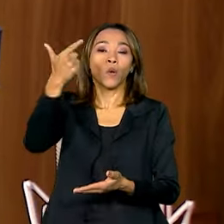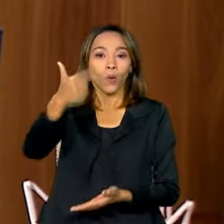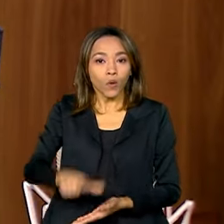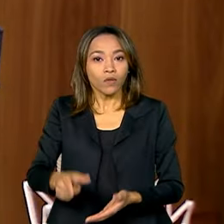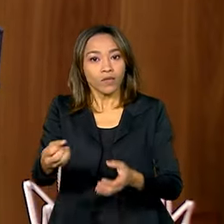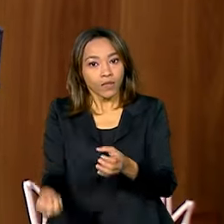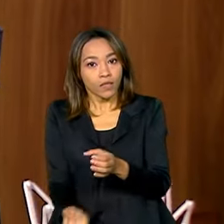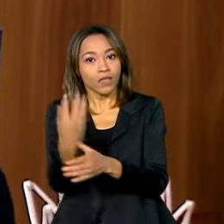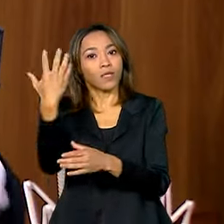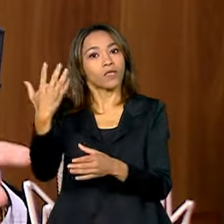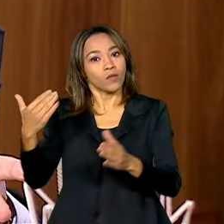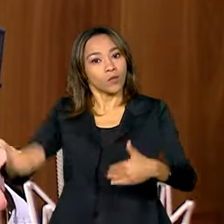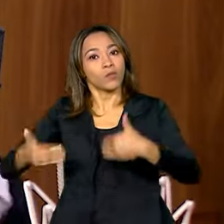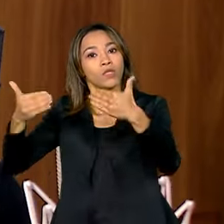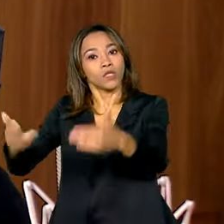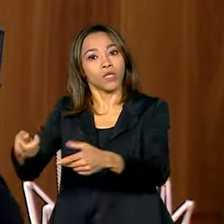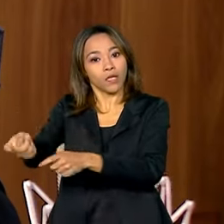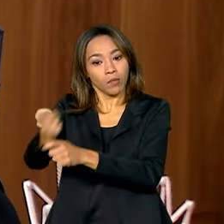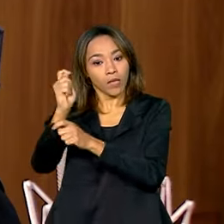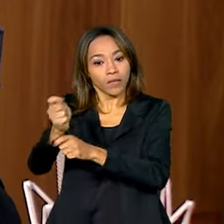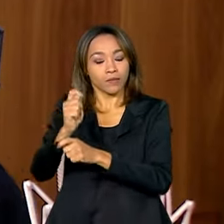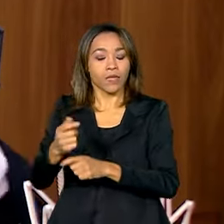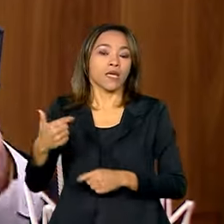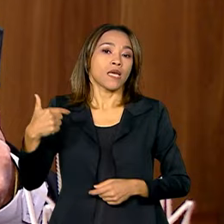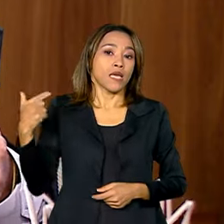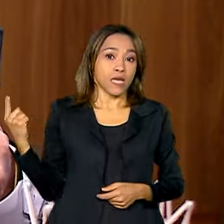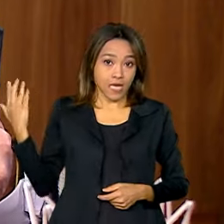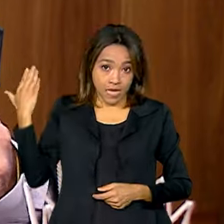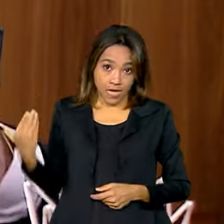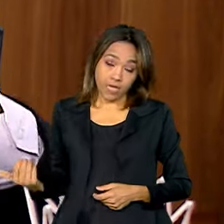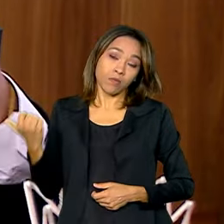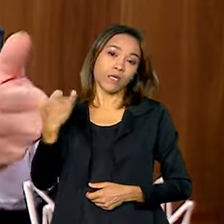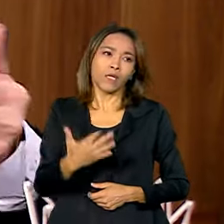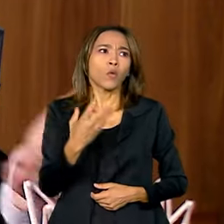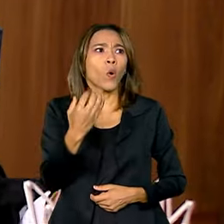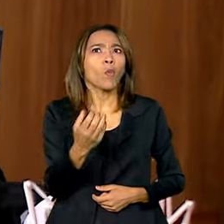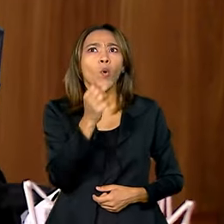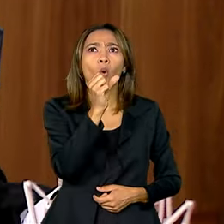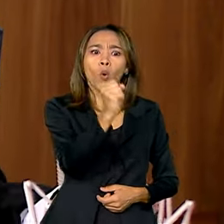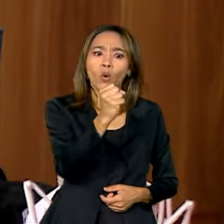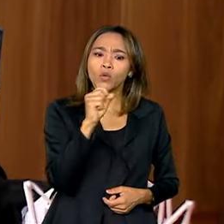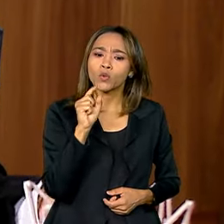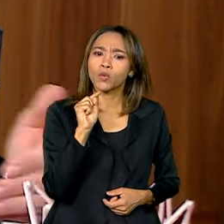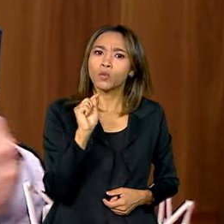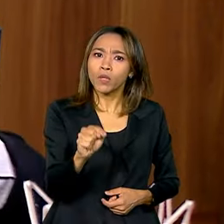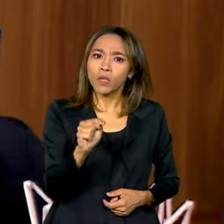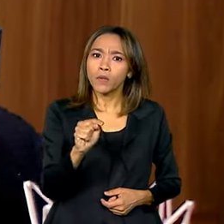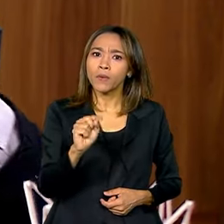E o presidente Lula me disse: André, eu não me conformo como um país que tem quase 8.500